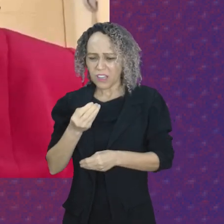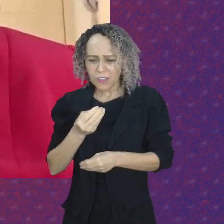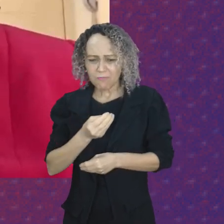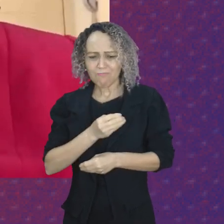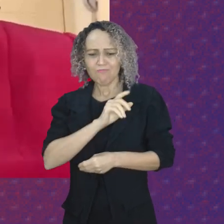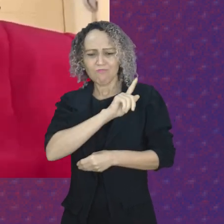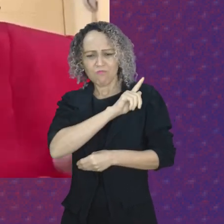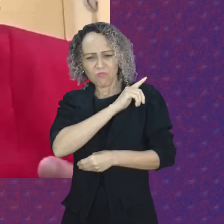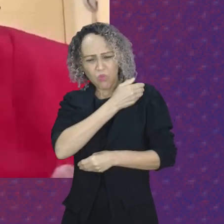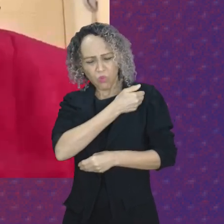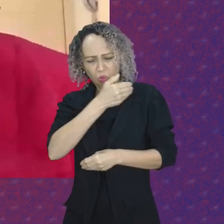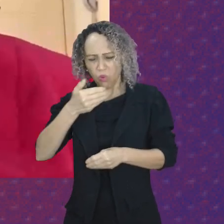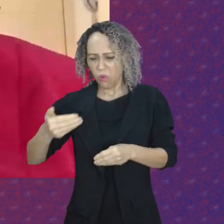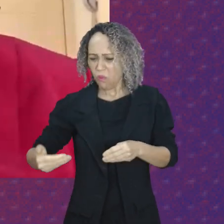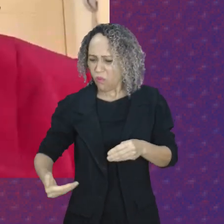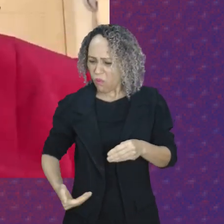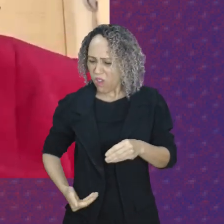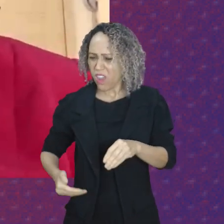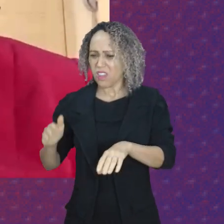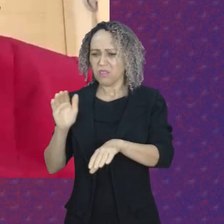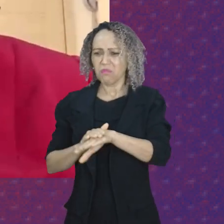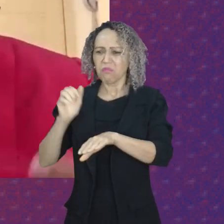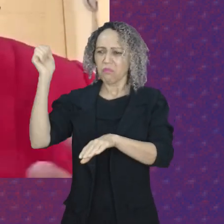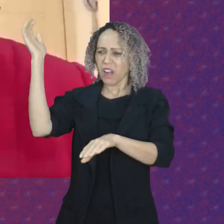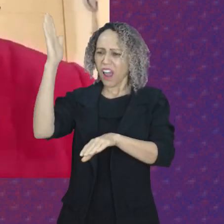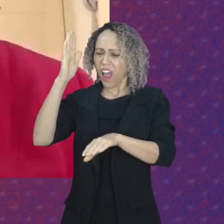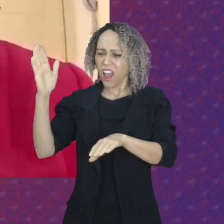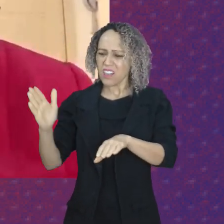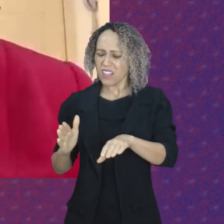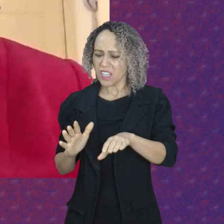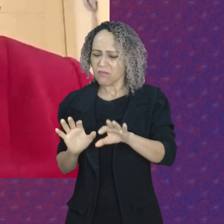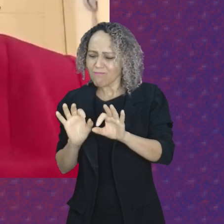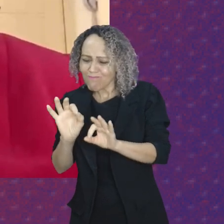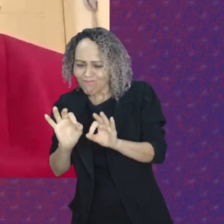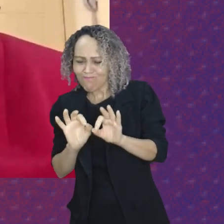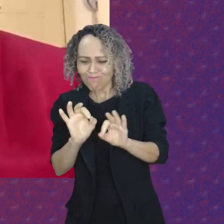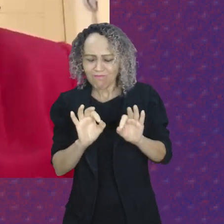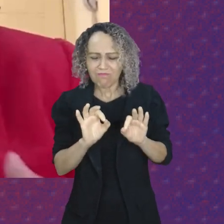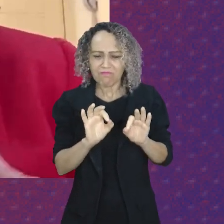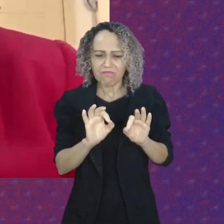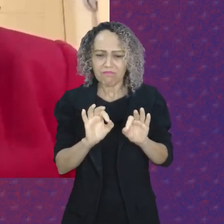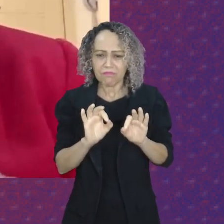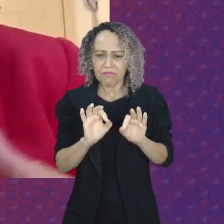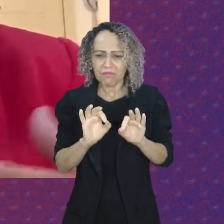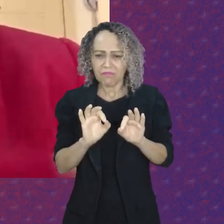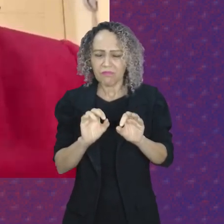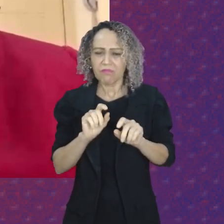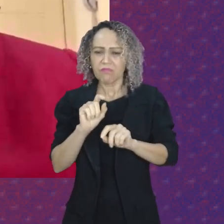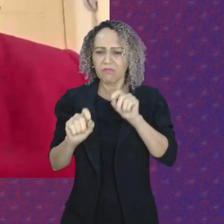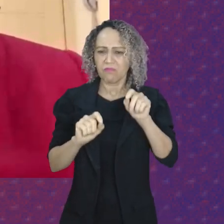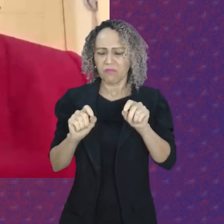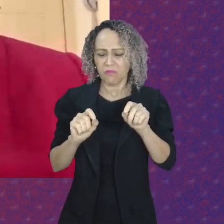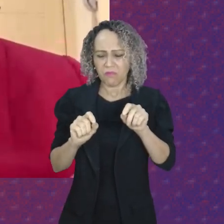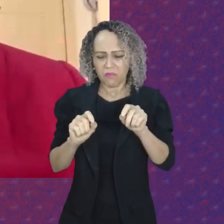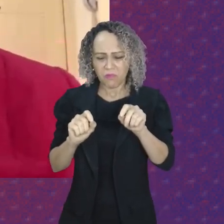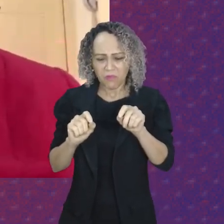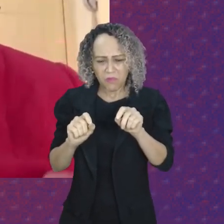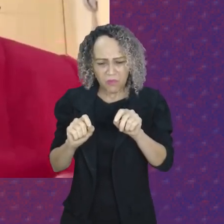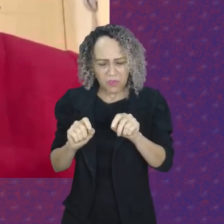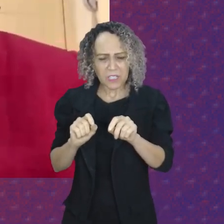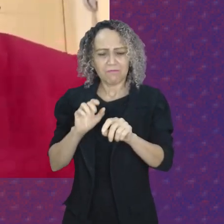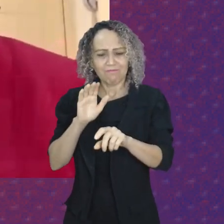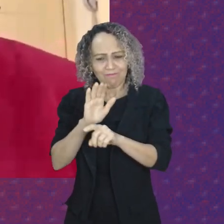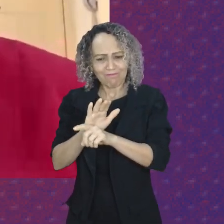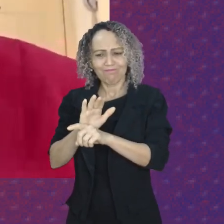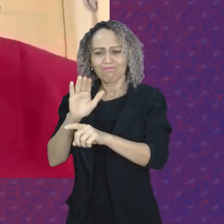foi se instrumentalizando, foi se organizando, foi dando condições, inclusive,